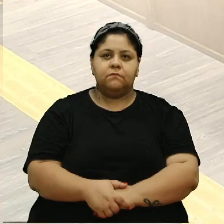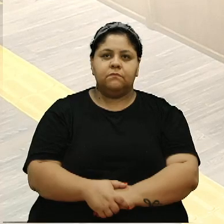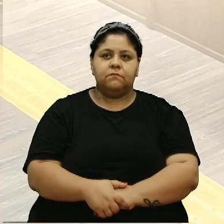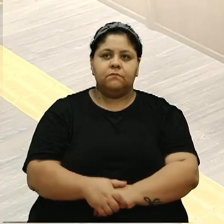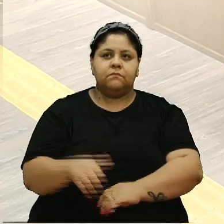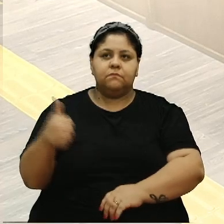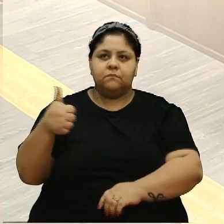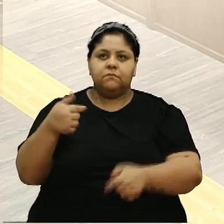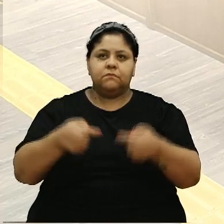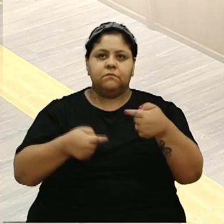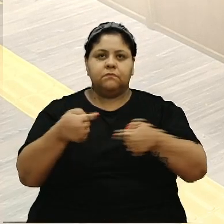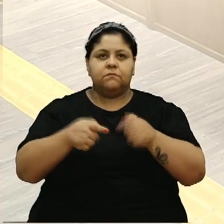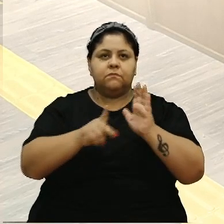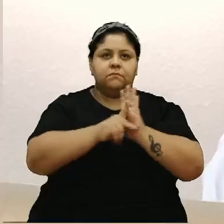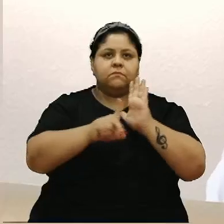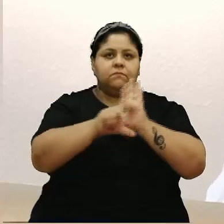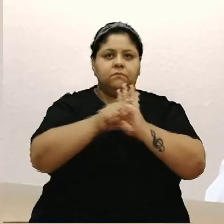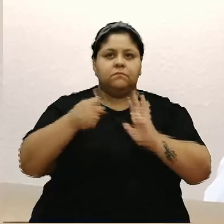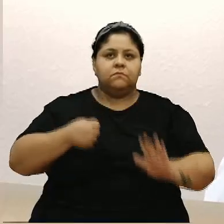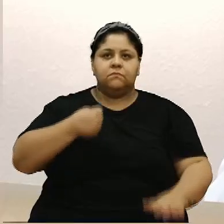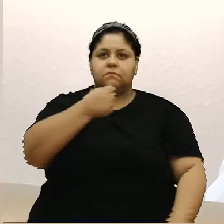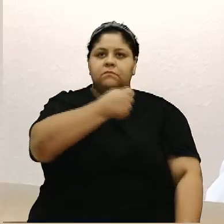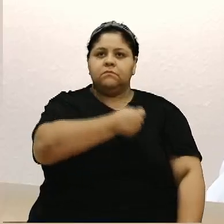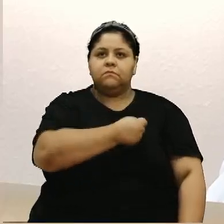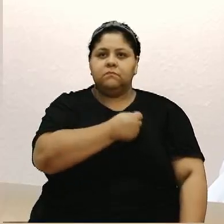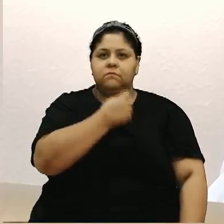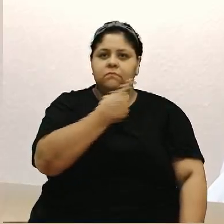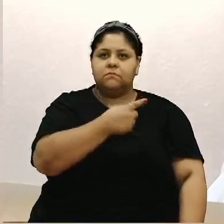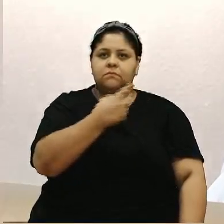Em primeira discussão, projeto de lei número